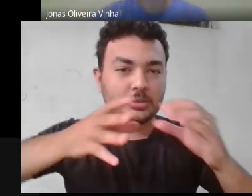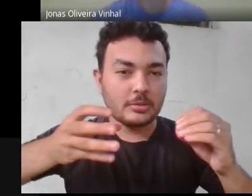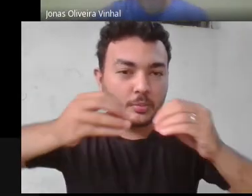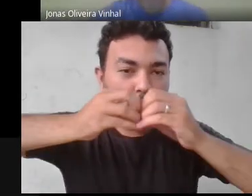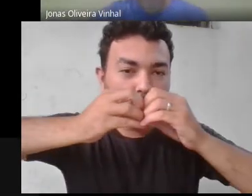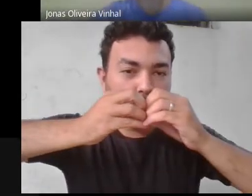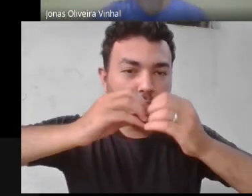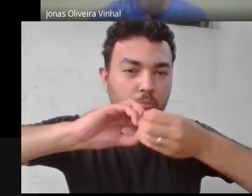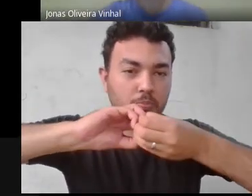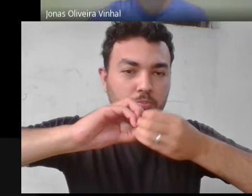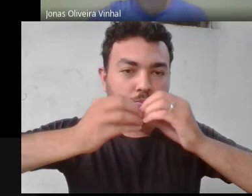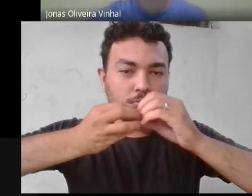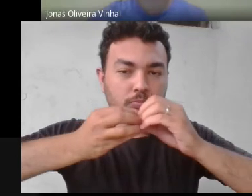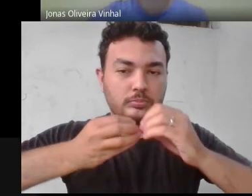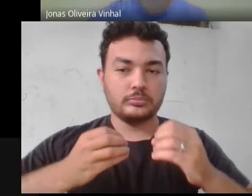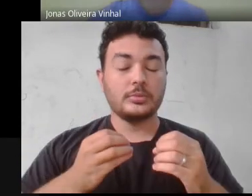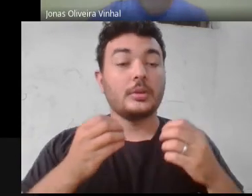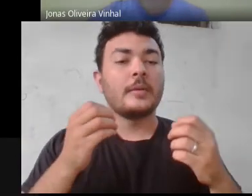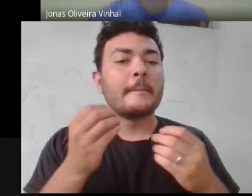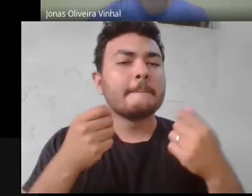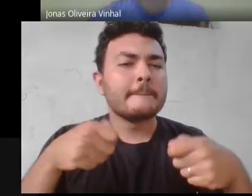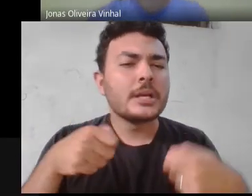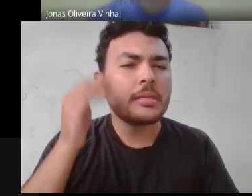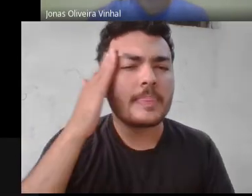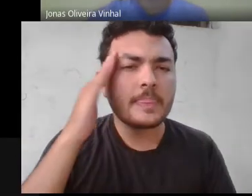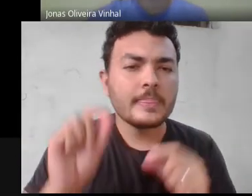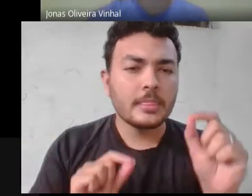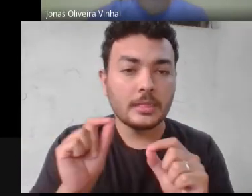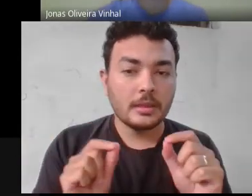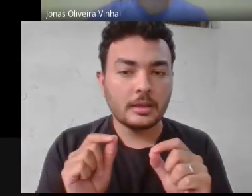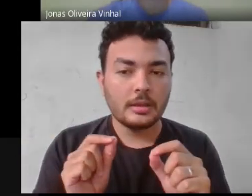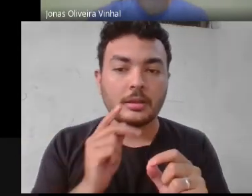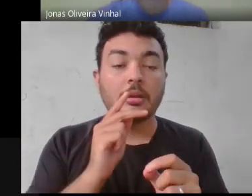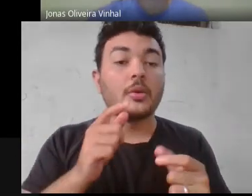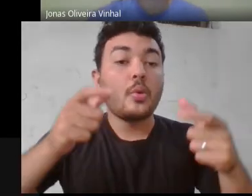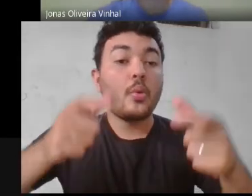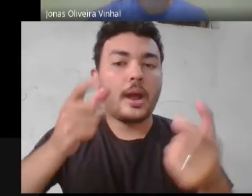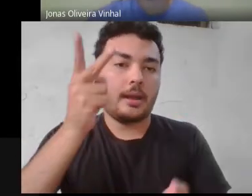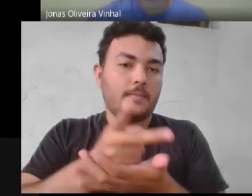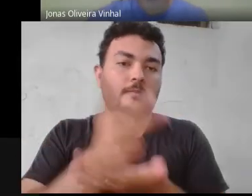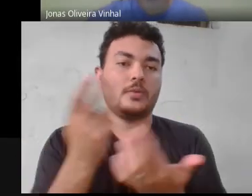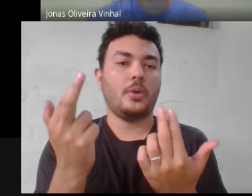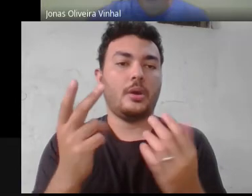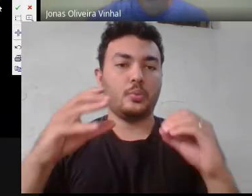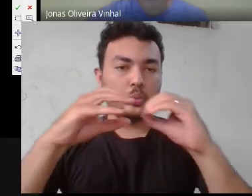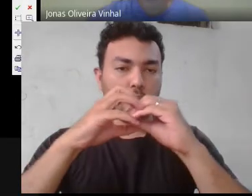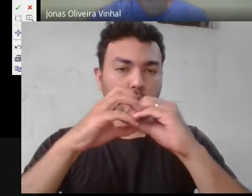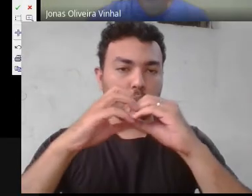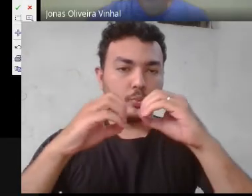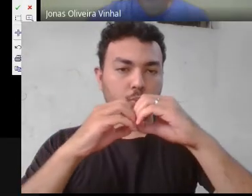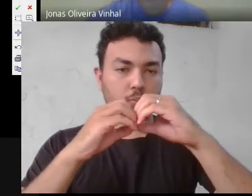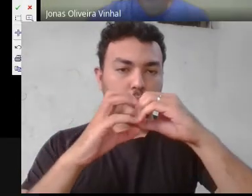superpõe ao outro. A ideia é a gente entender que eles estão ocupando a mesma região no espaço, que